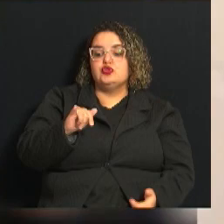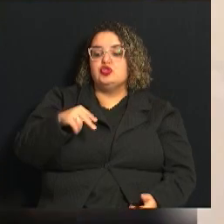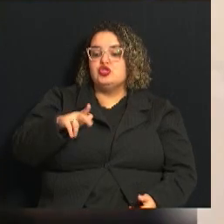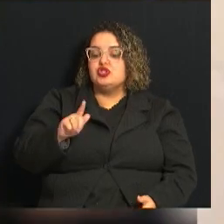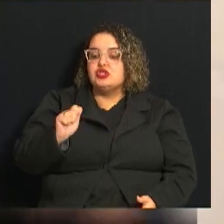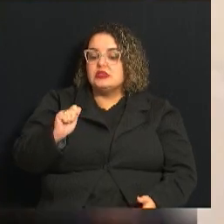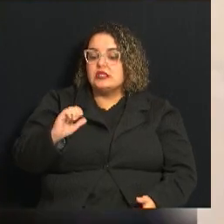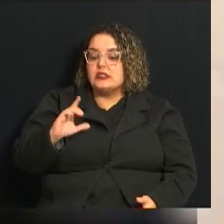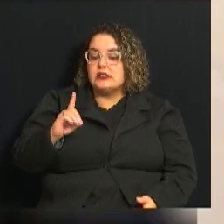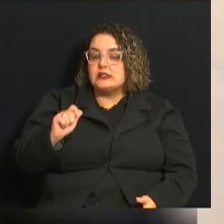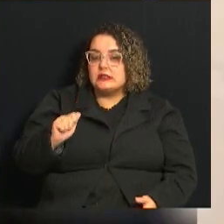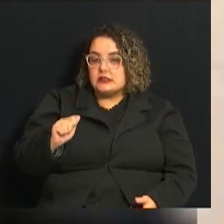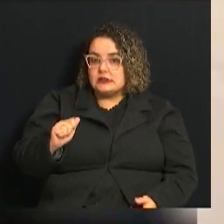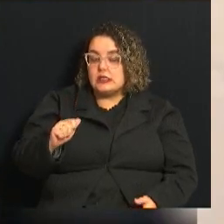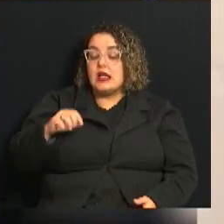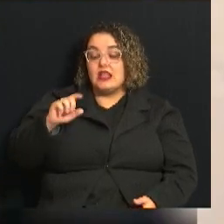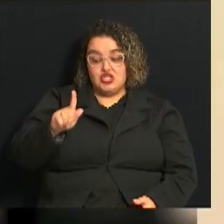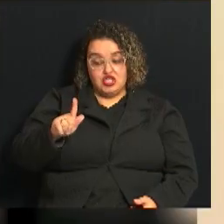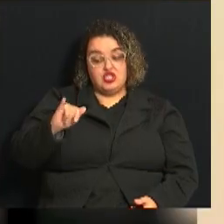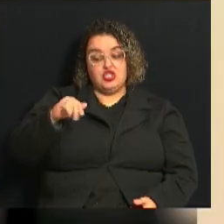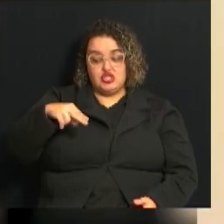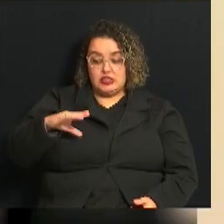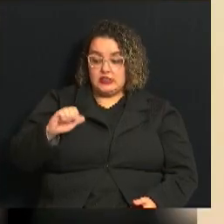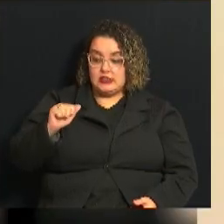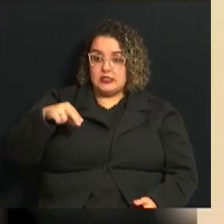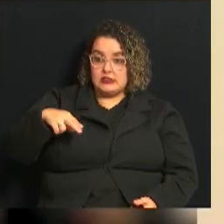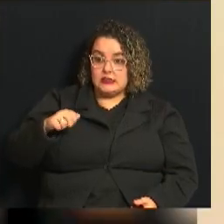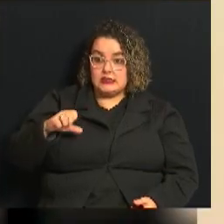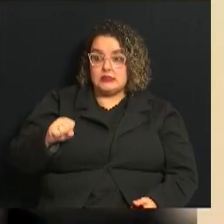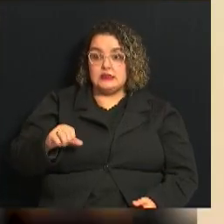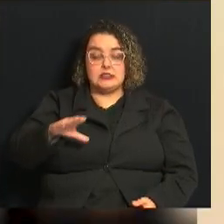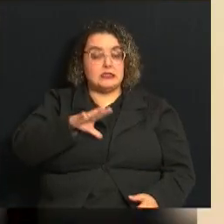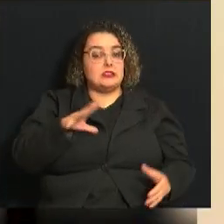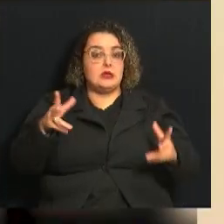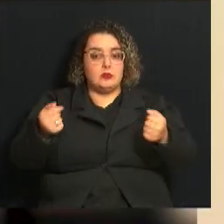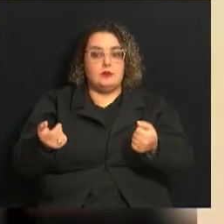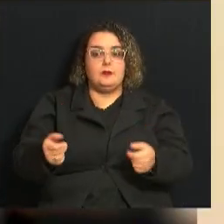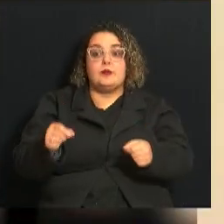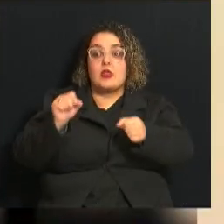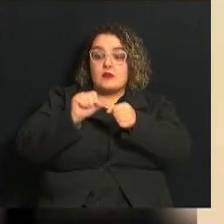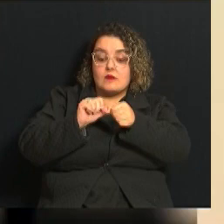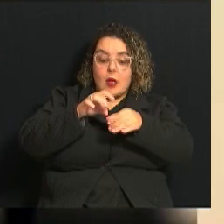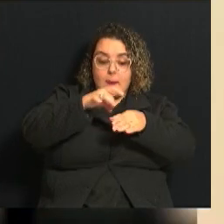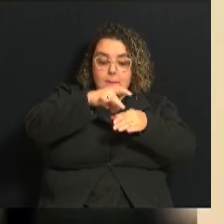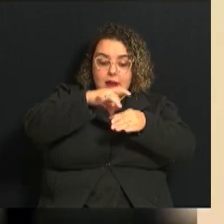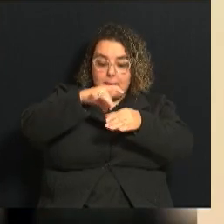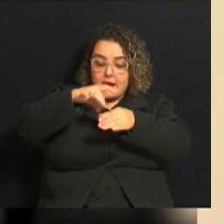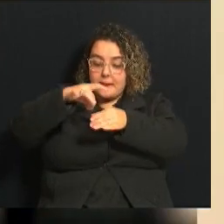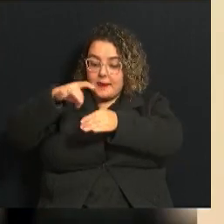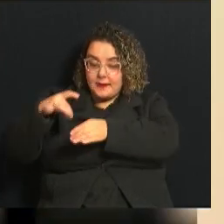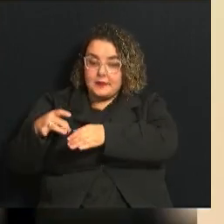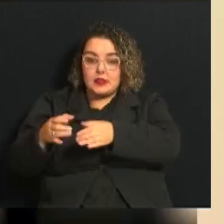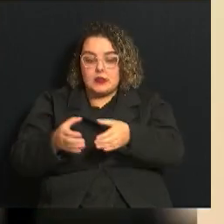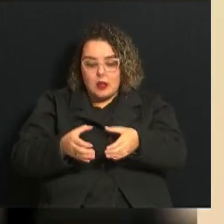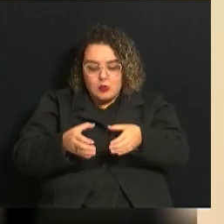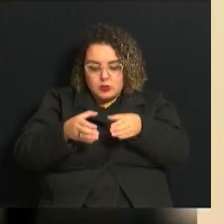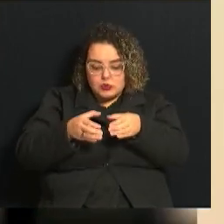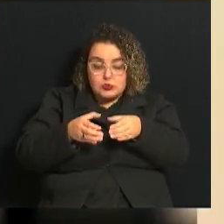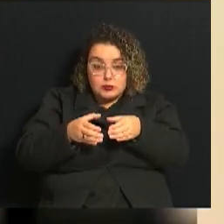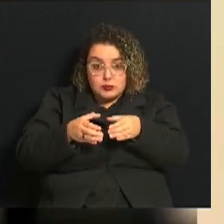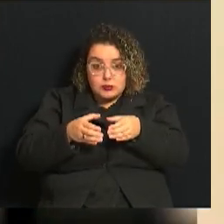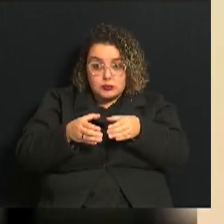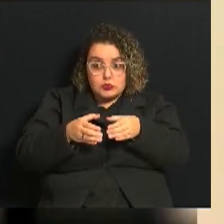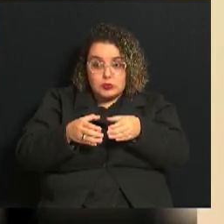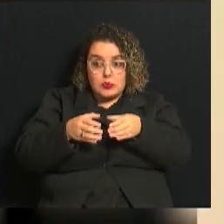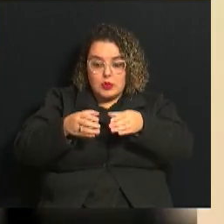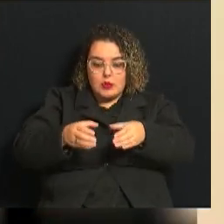atividades na cidade inteira ele vai fazer o plantio da semente esse potinho e essa semente vai ser